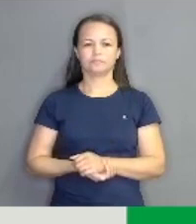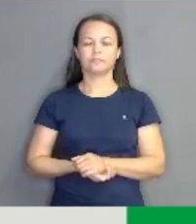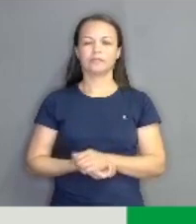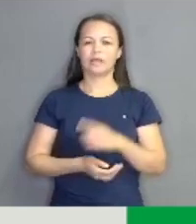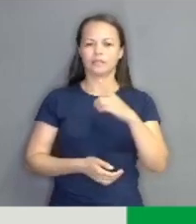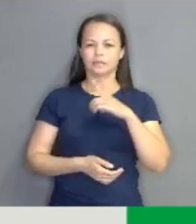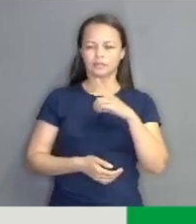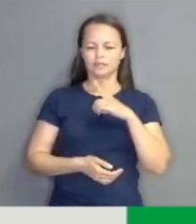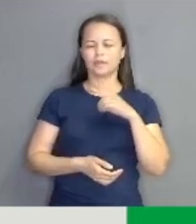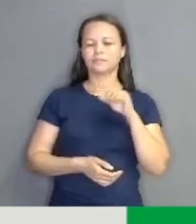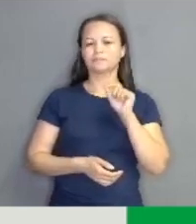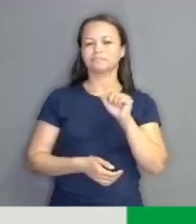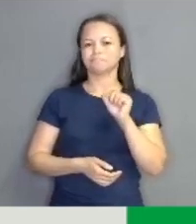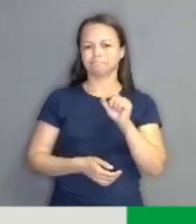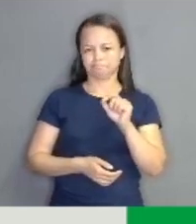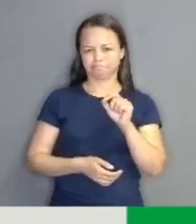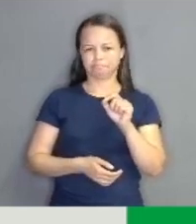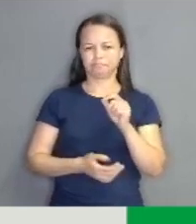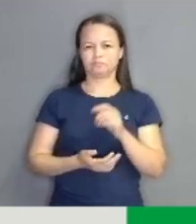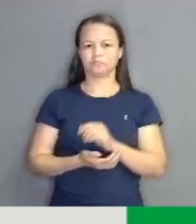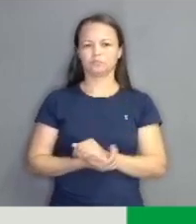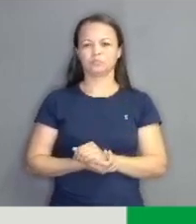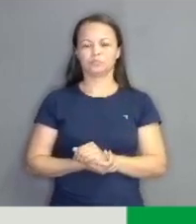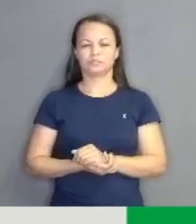Então, nós temos aí, ó,